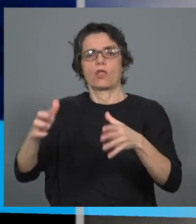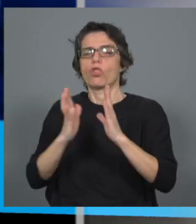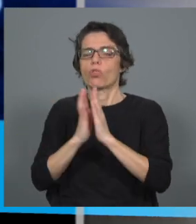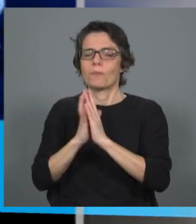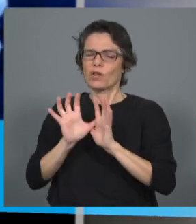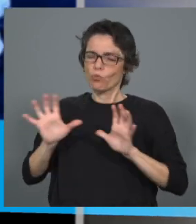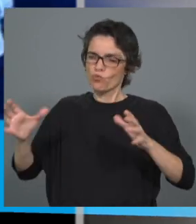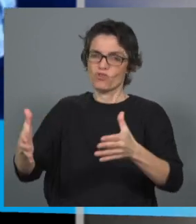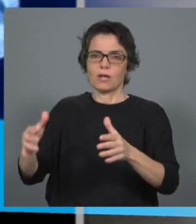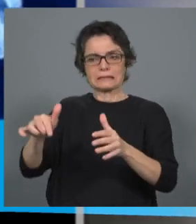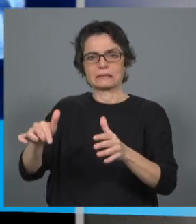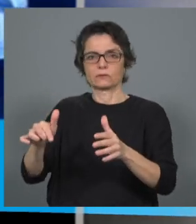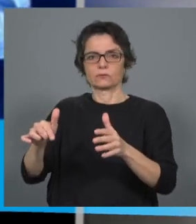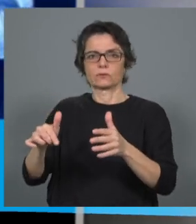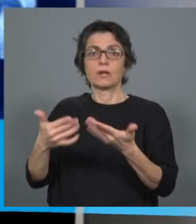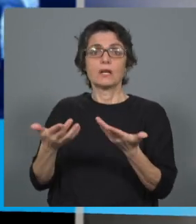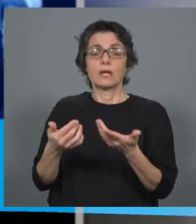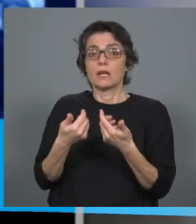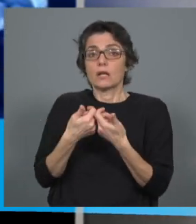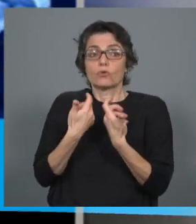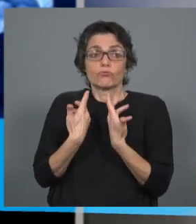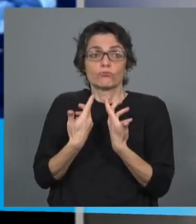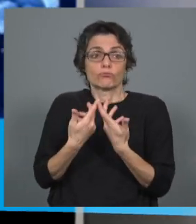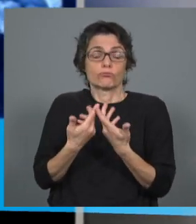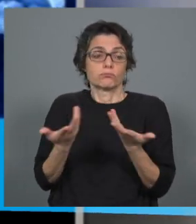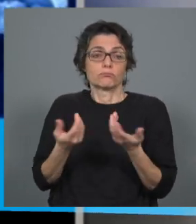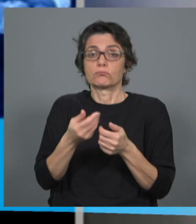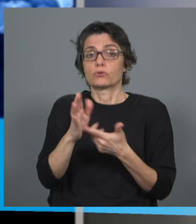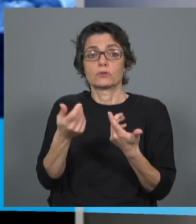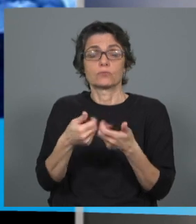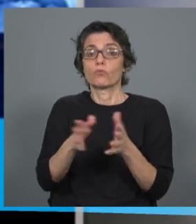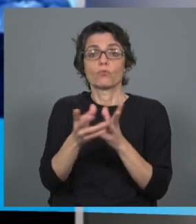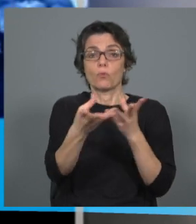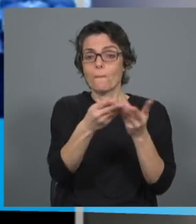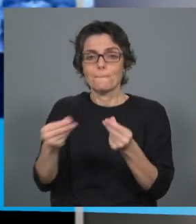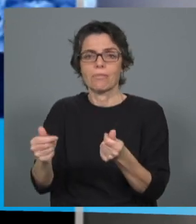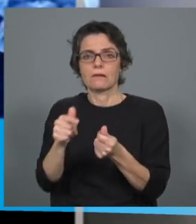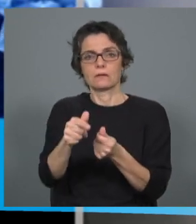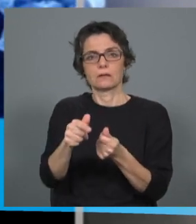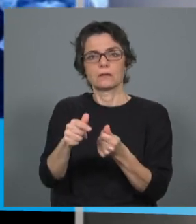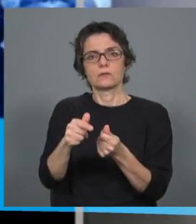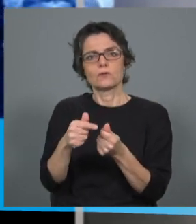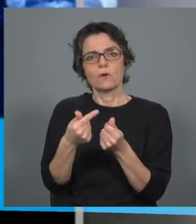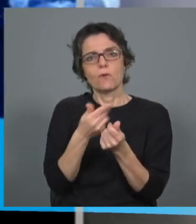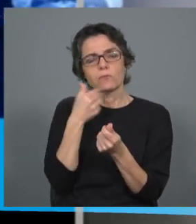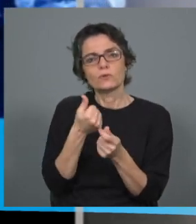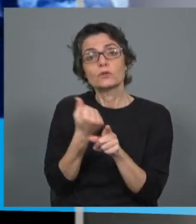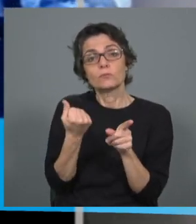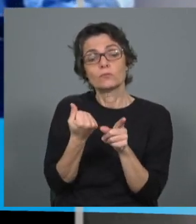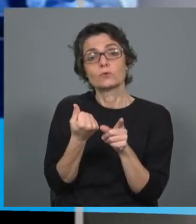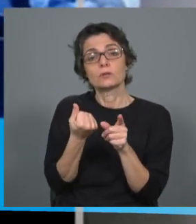E nesse sentido, até estes materiais têm a beleza de terem sido feitos por mais de 100